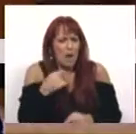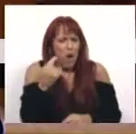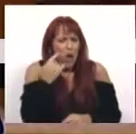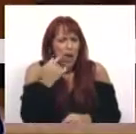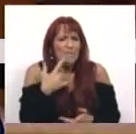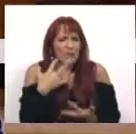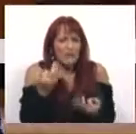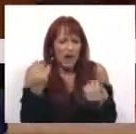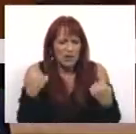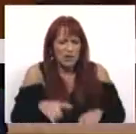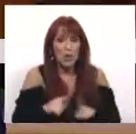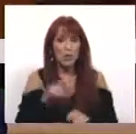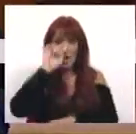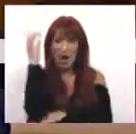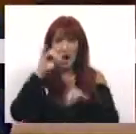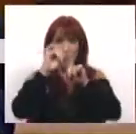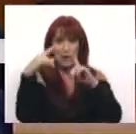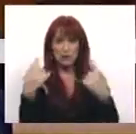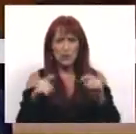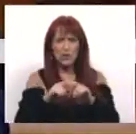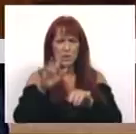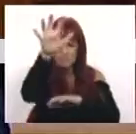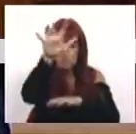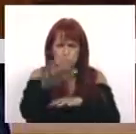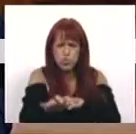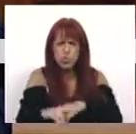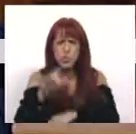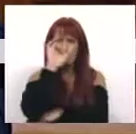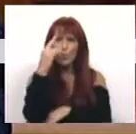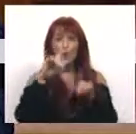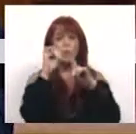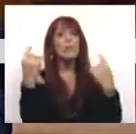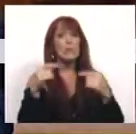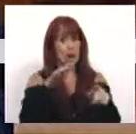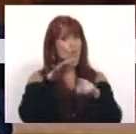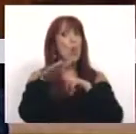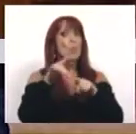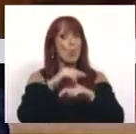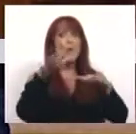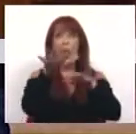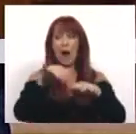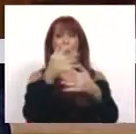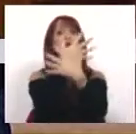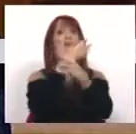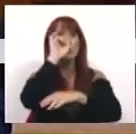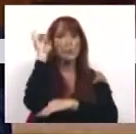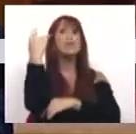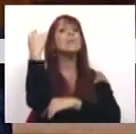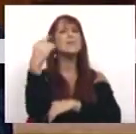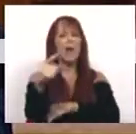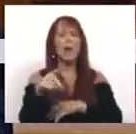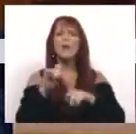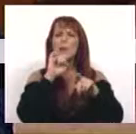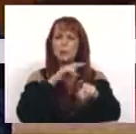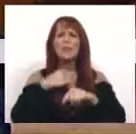e verificado que o eucalipto, de facto, e as manchas imensas de eucalipto têm implicações nas dimensões dos fogos florestais. E